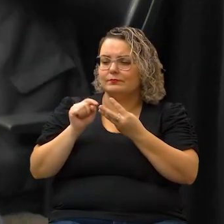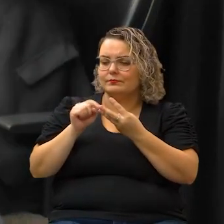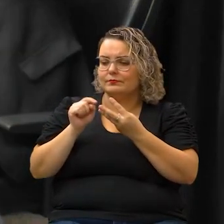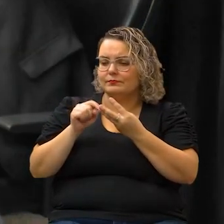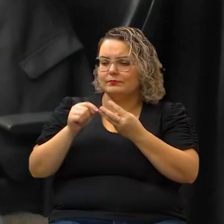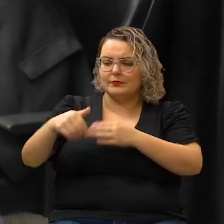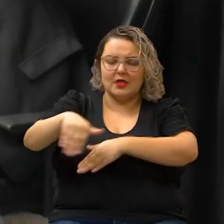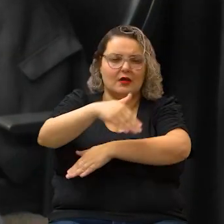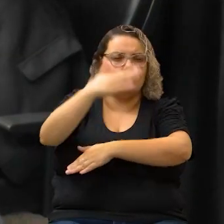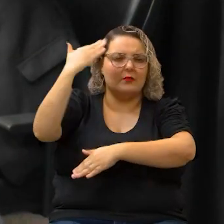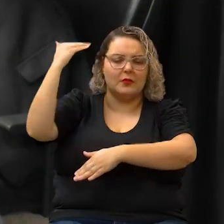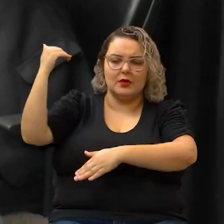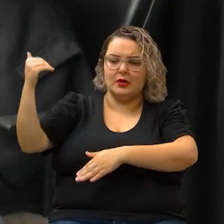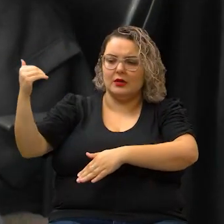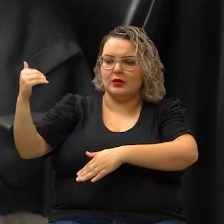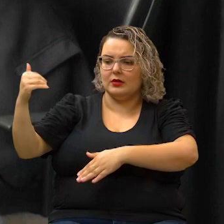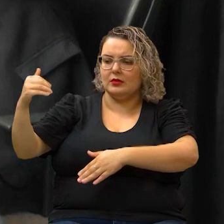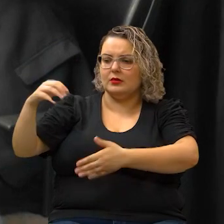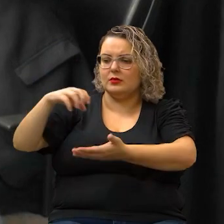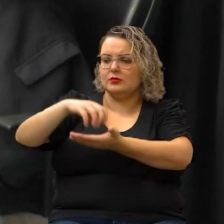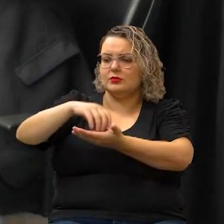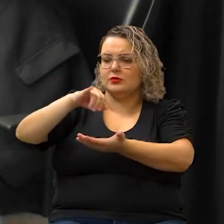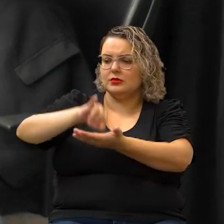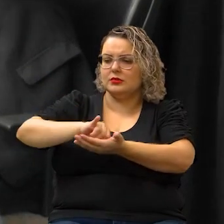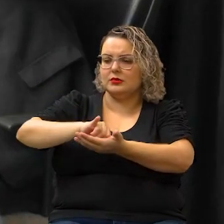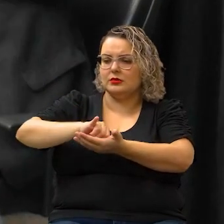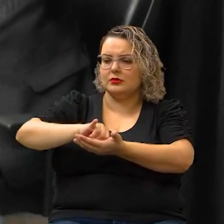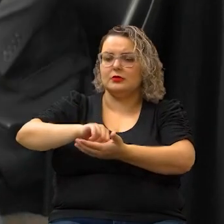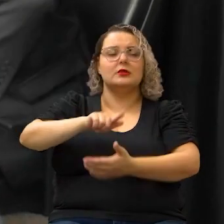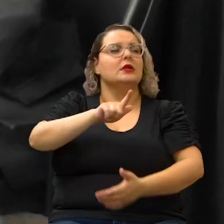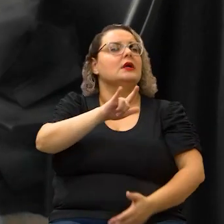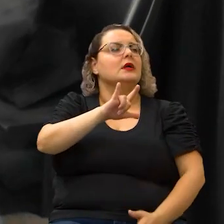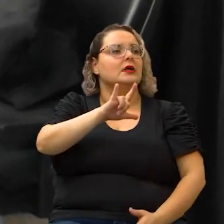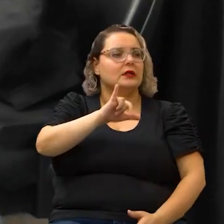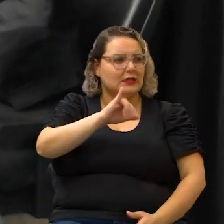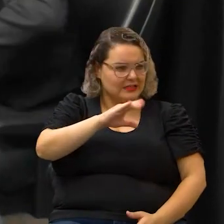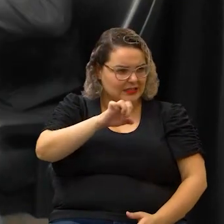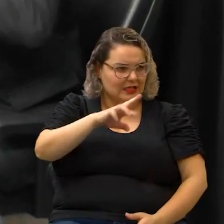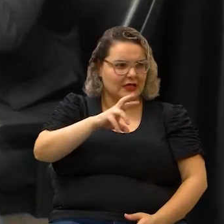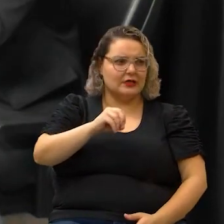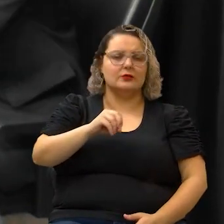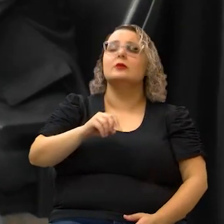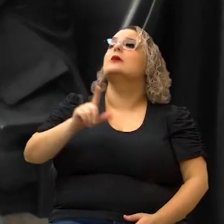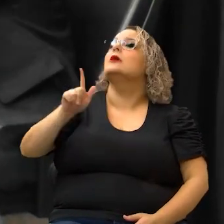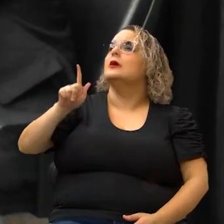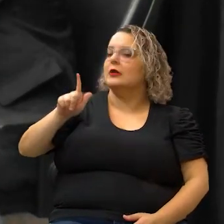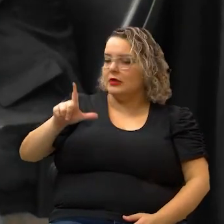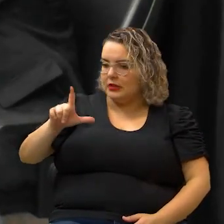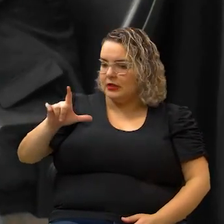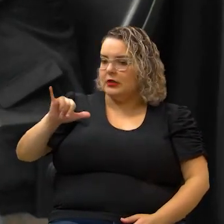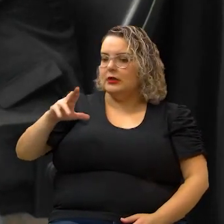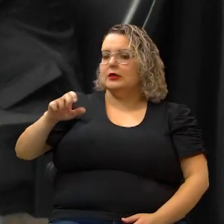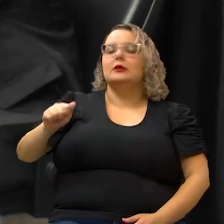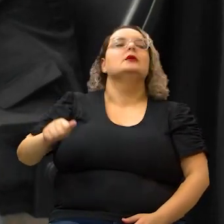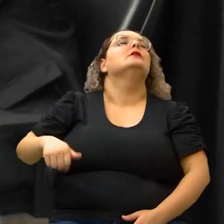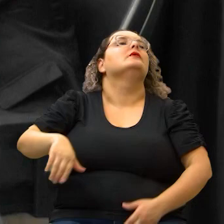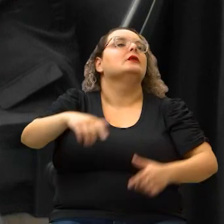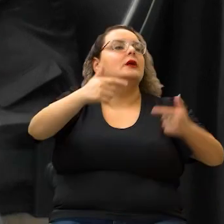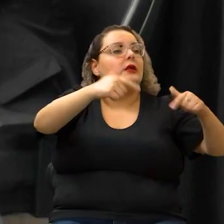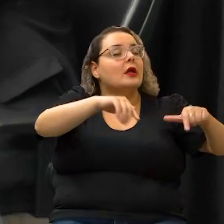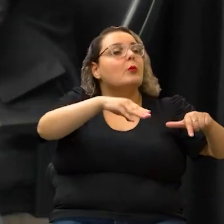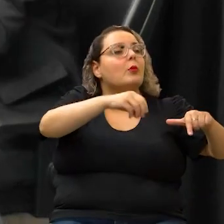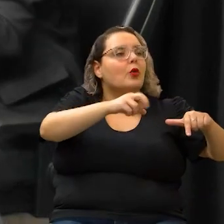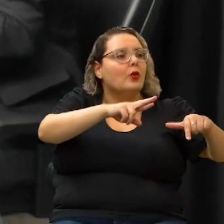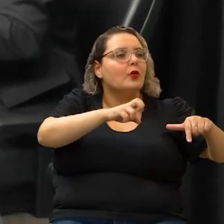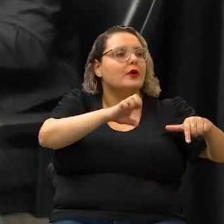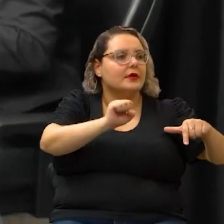essa rua famosa que a gente urbanizou no centro de Campinas. Esqueci o nome. Glicério? Glicério. Que fica, na verdade, na Moraes Salles. Que fica na Moraes Salles, Certo.